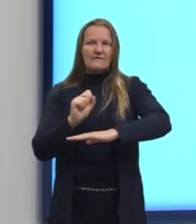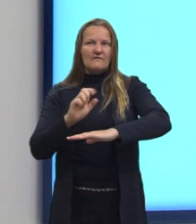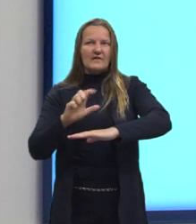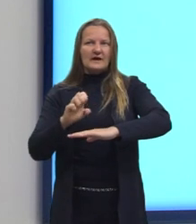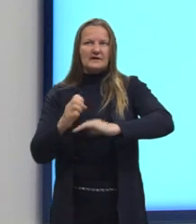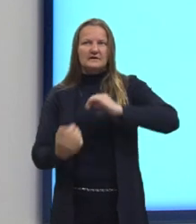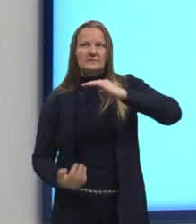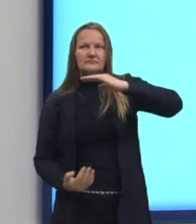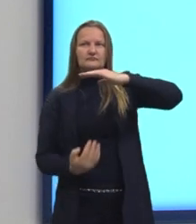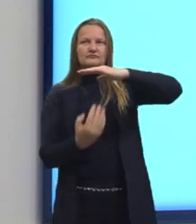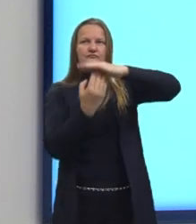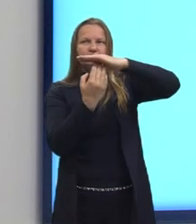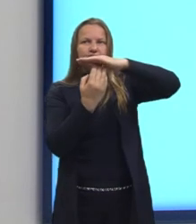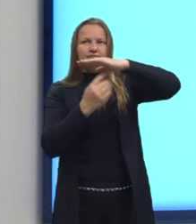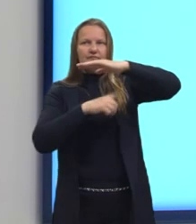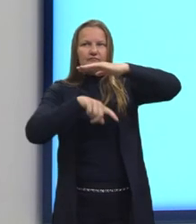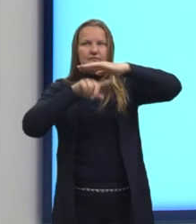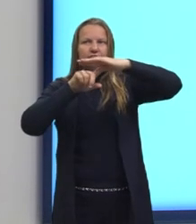ondas